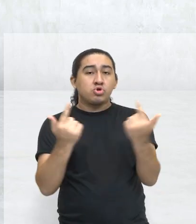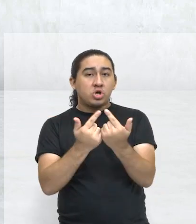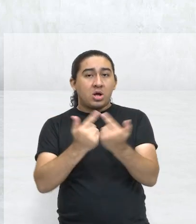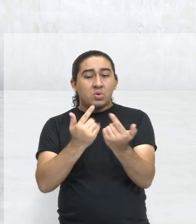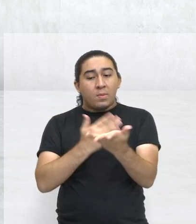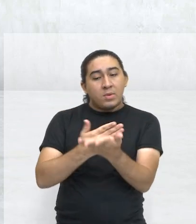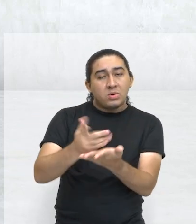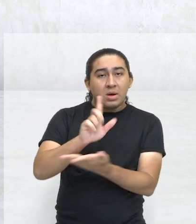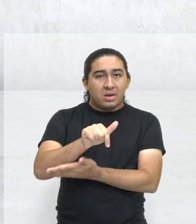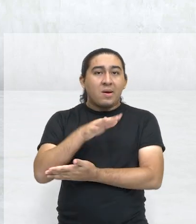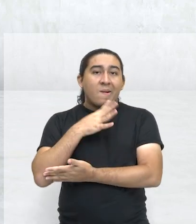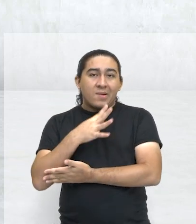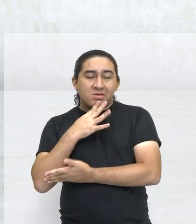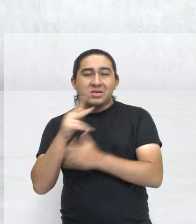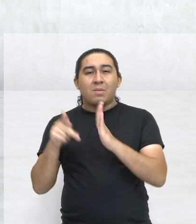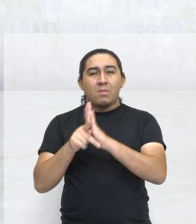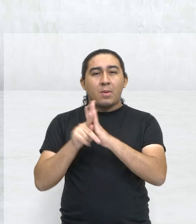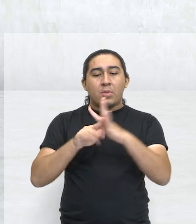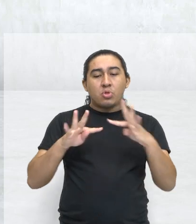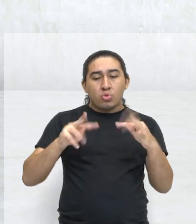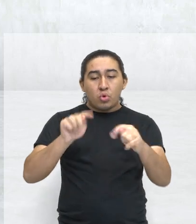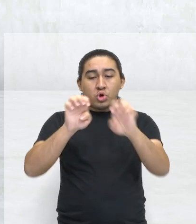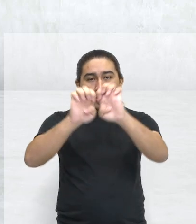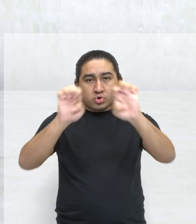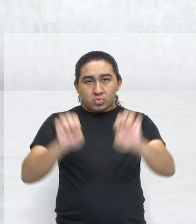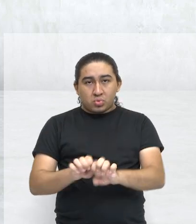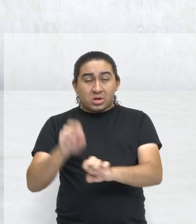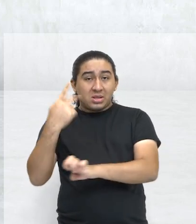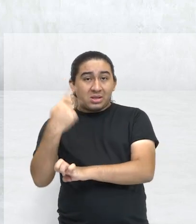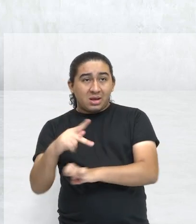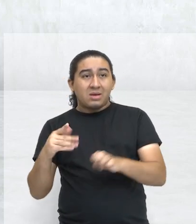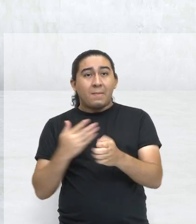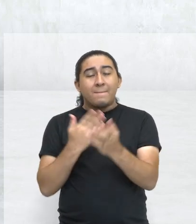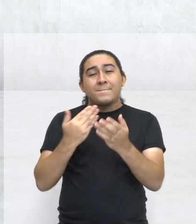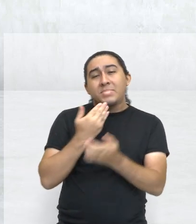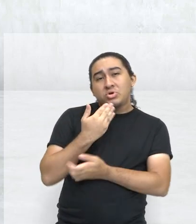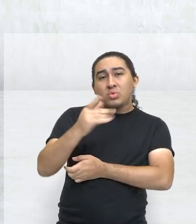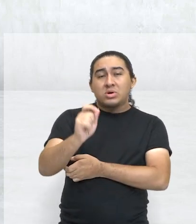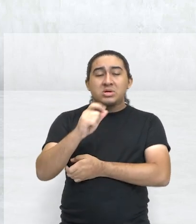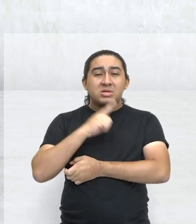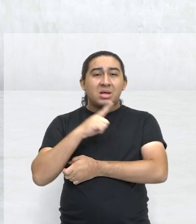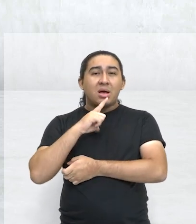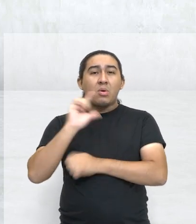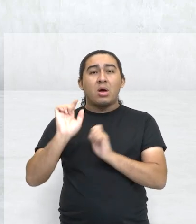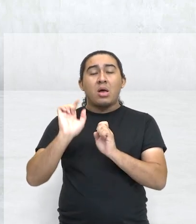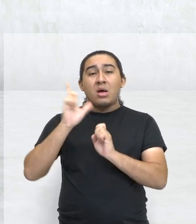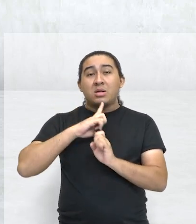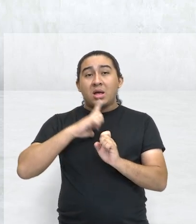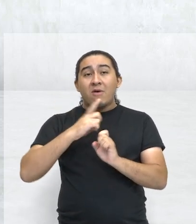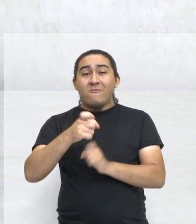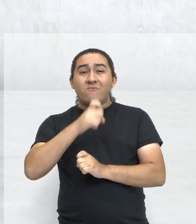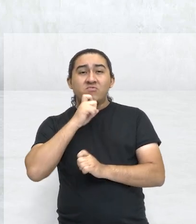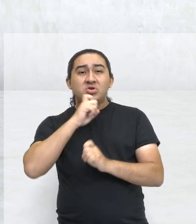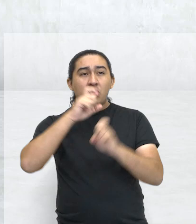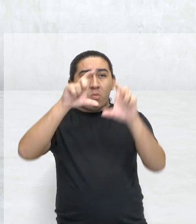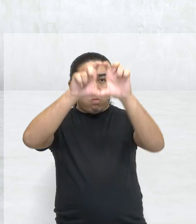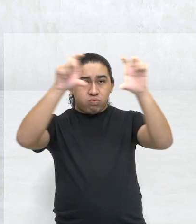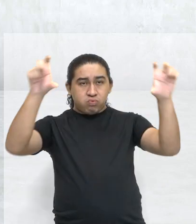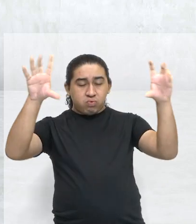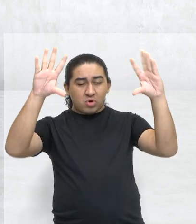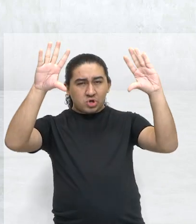que era um dos percussores da Bossa Nova. Quando ele chegou para fazer uma apresentação no Teatro Amazonas,